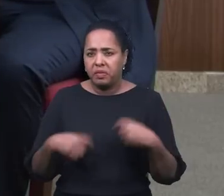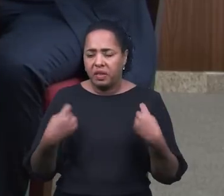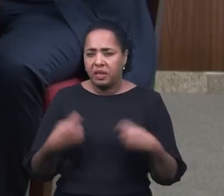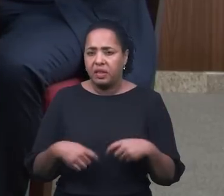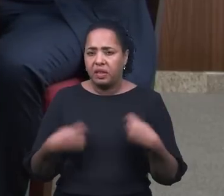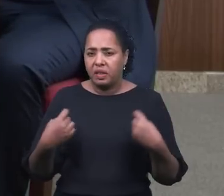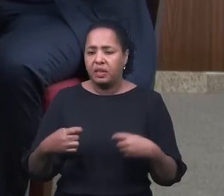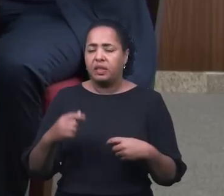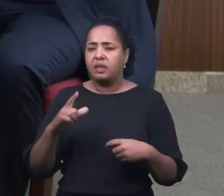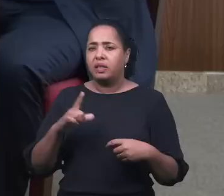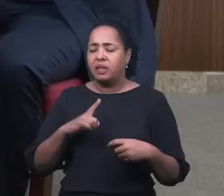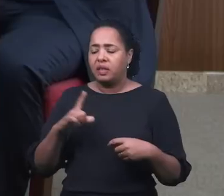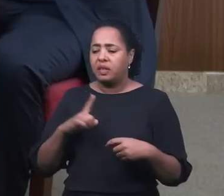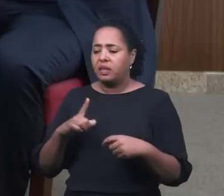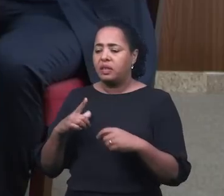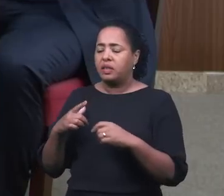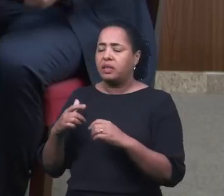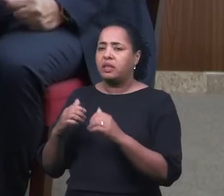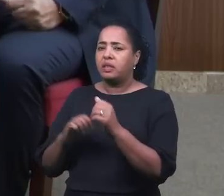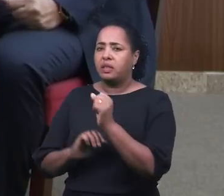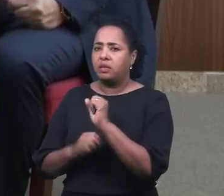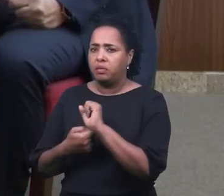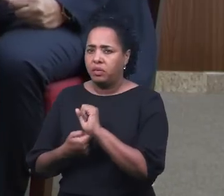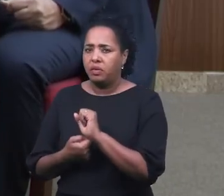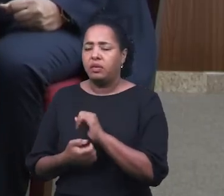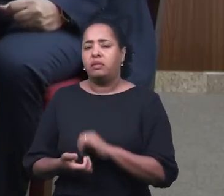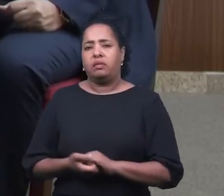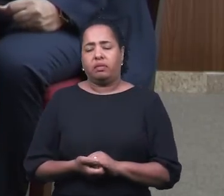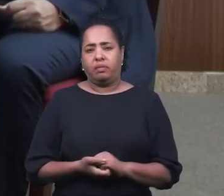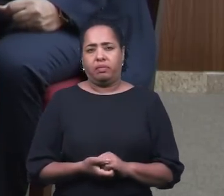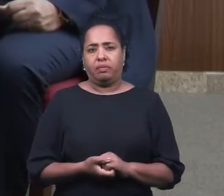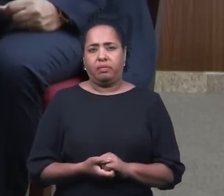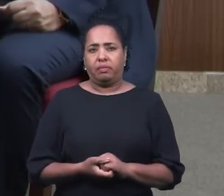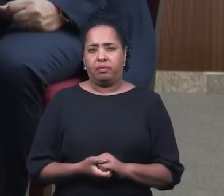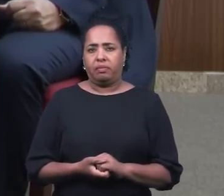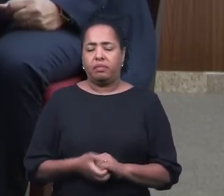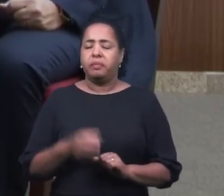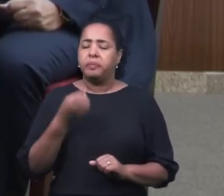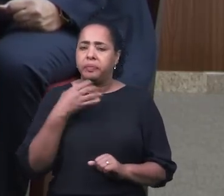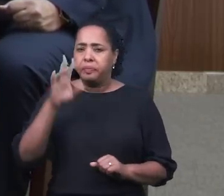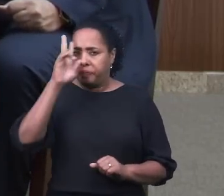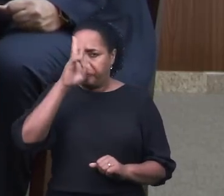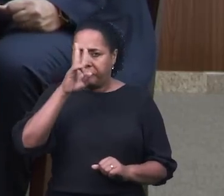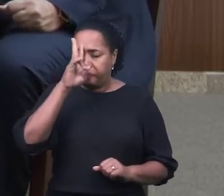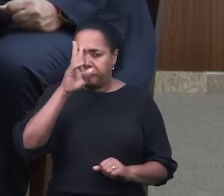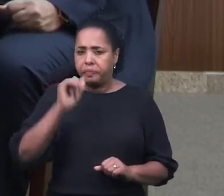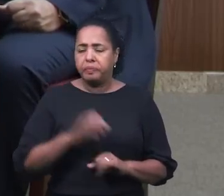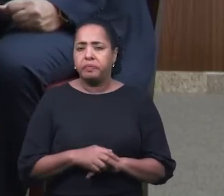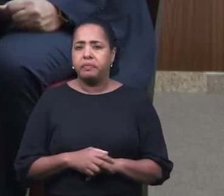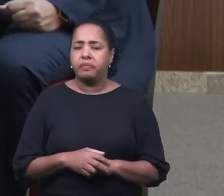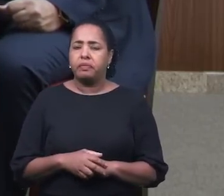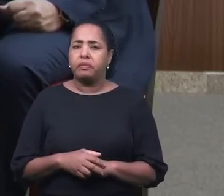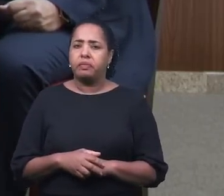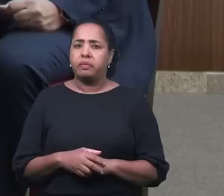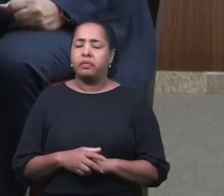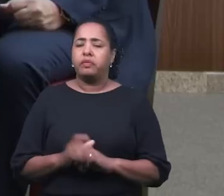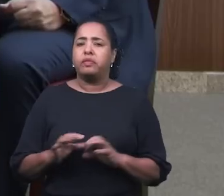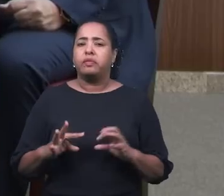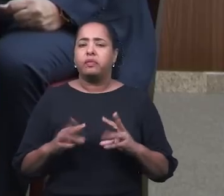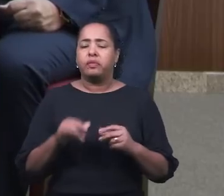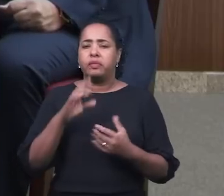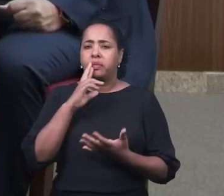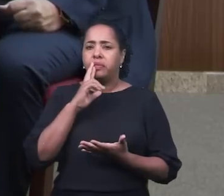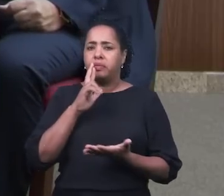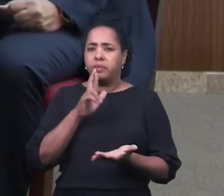está presente é a morte espiritual. É verdade, muito bem lembrado, muito bem colocado, e tudo isso